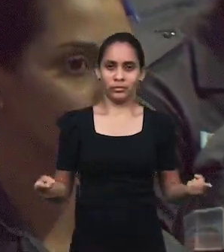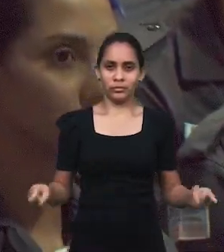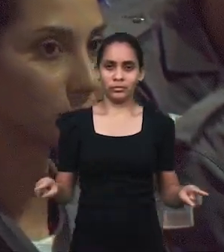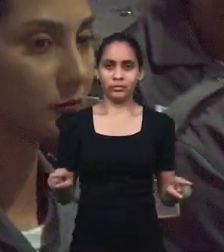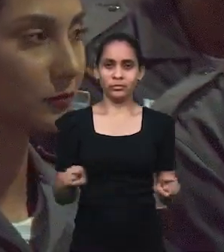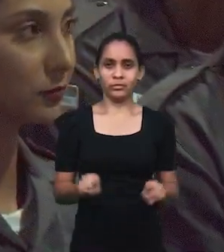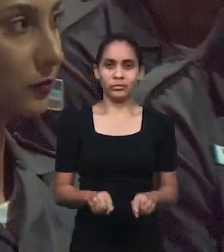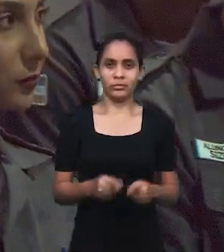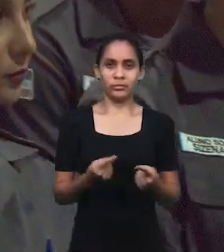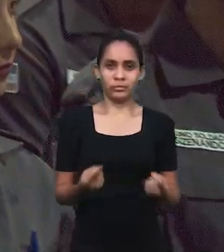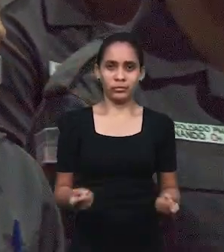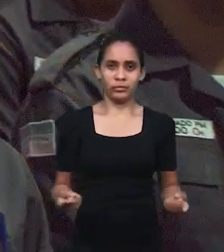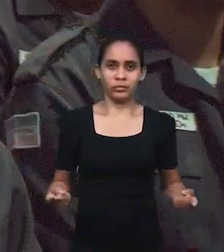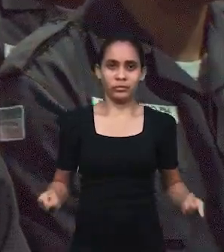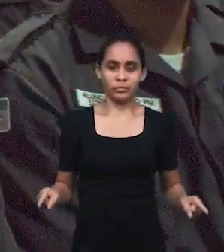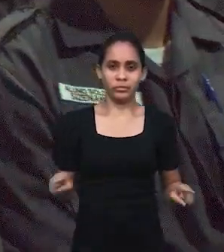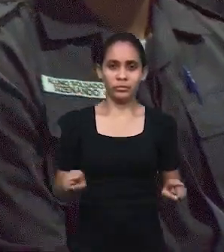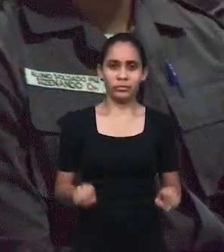Graças a Deus.